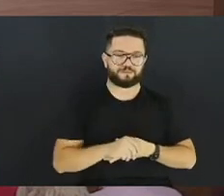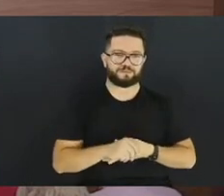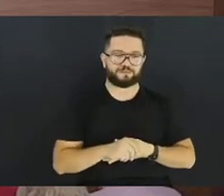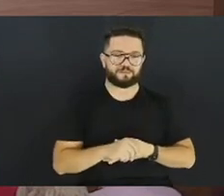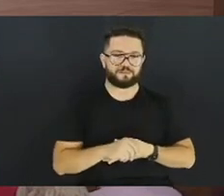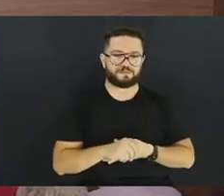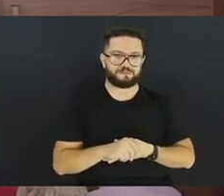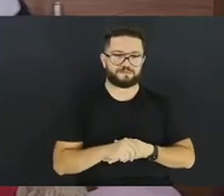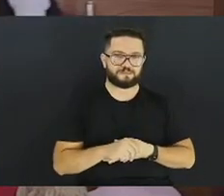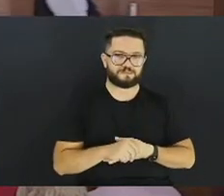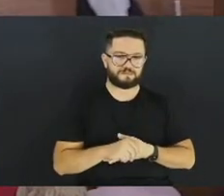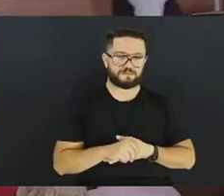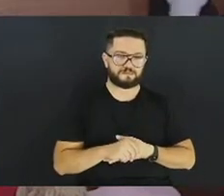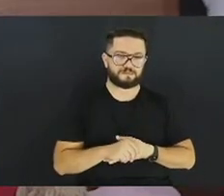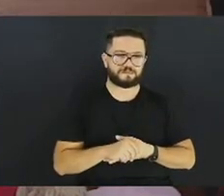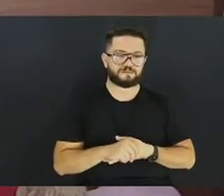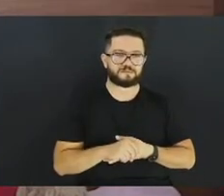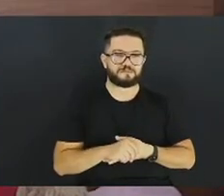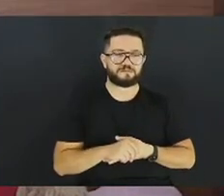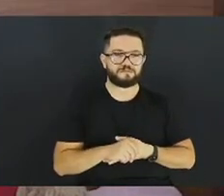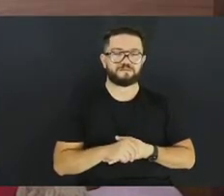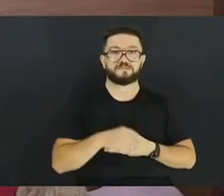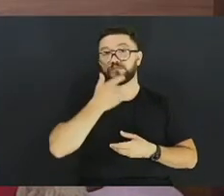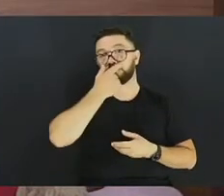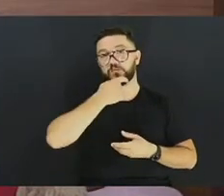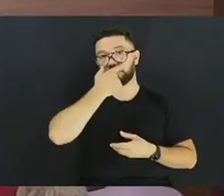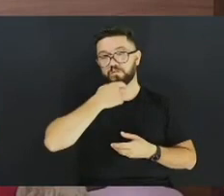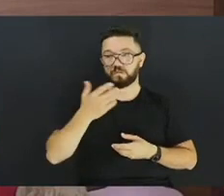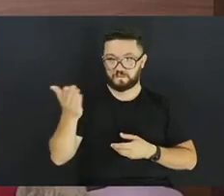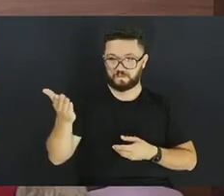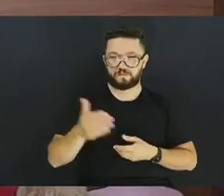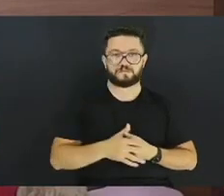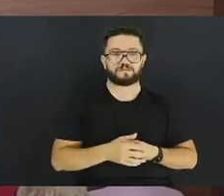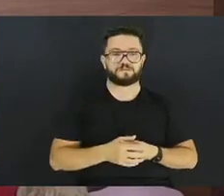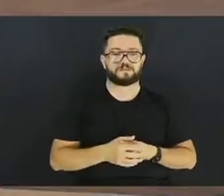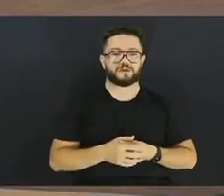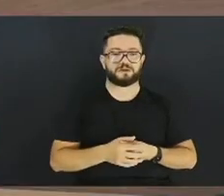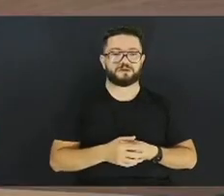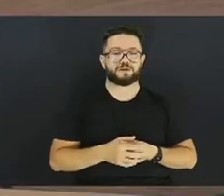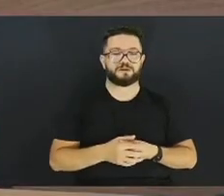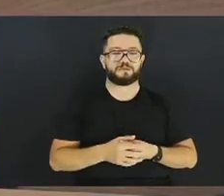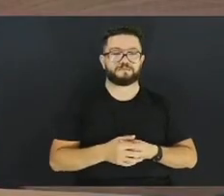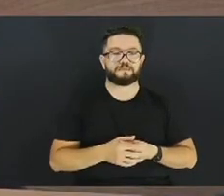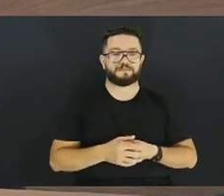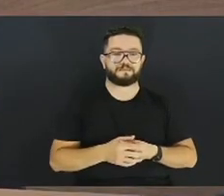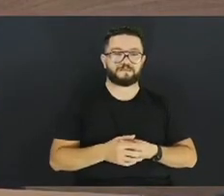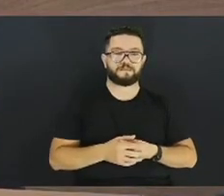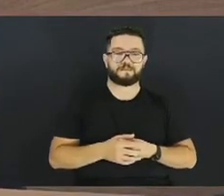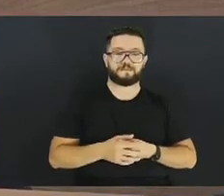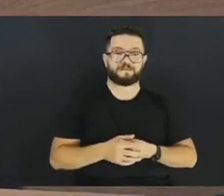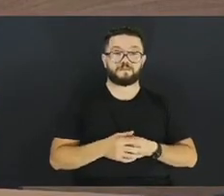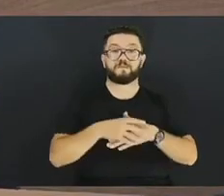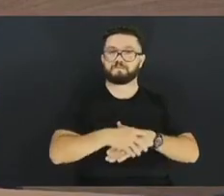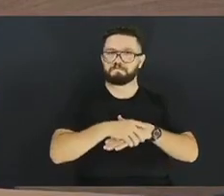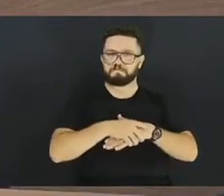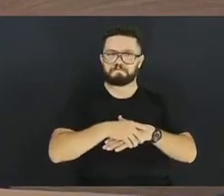de perguntas antes das respostas do professor Flávio. Obrigado, presidente. Cumprimento aqui o vereador Hernani por trazer